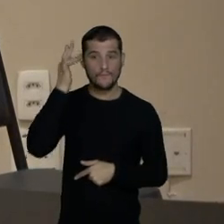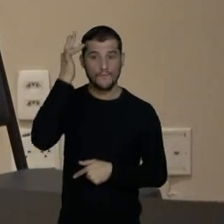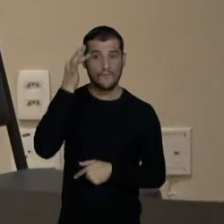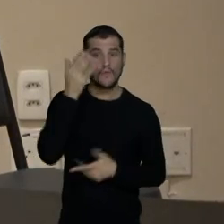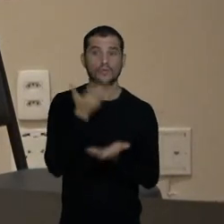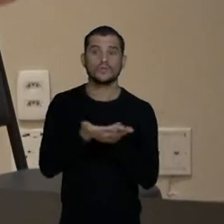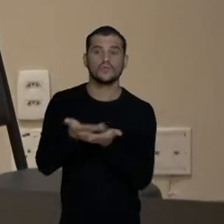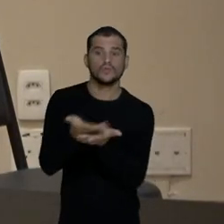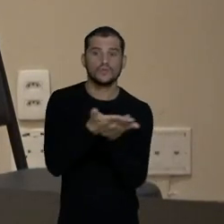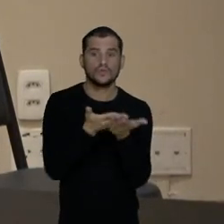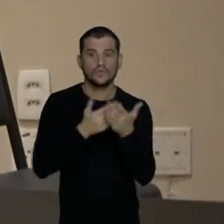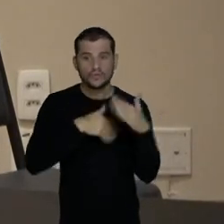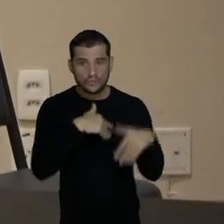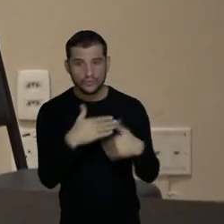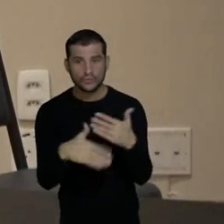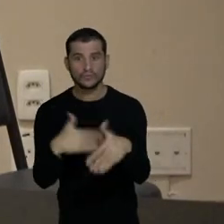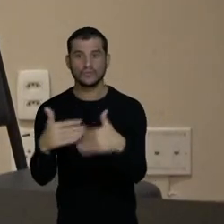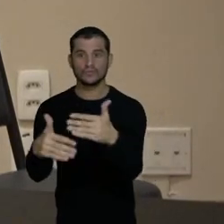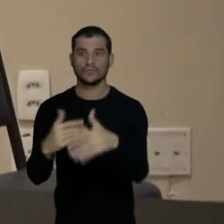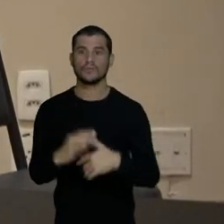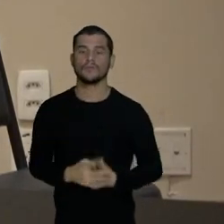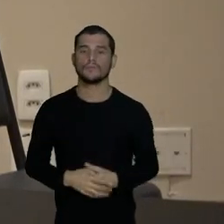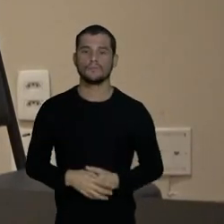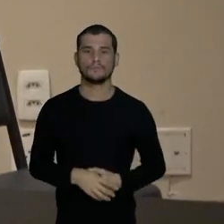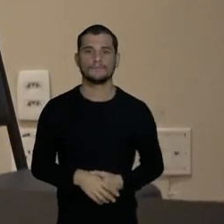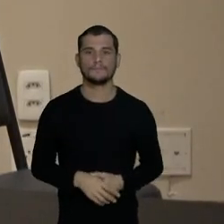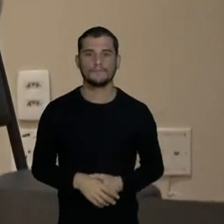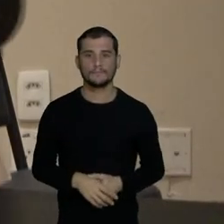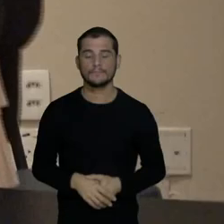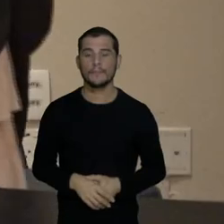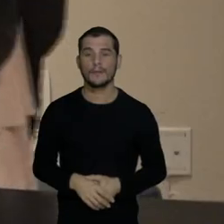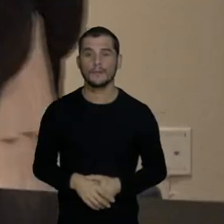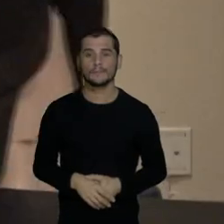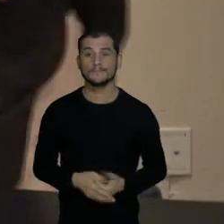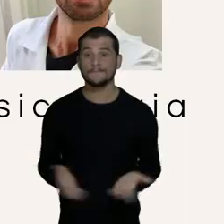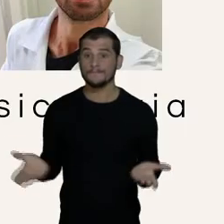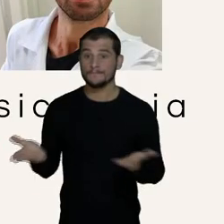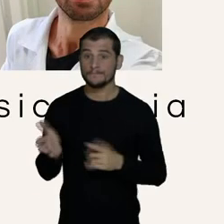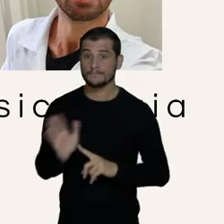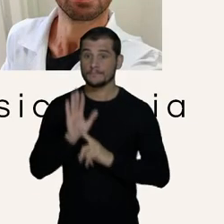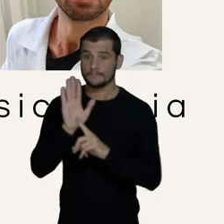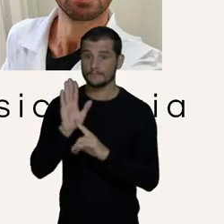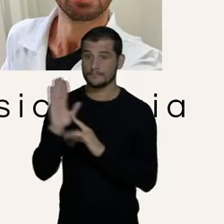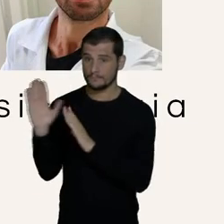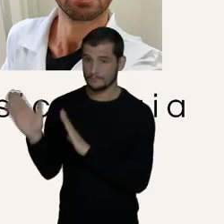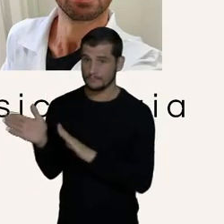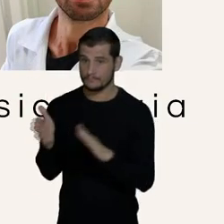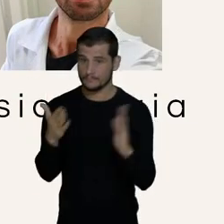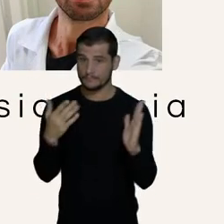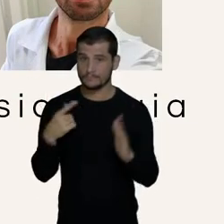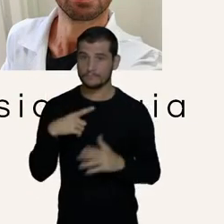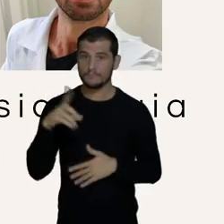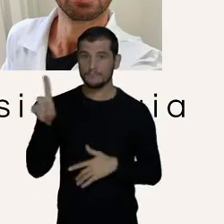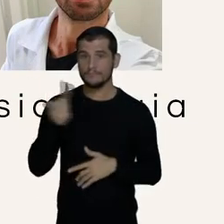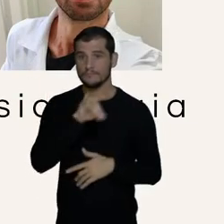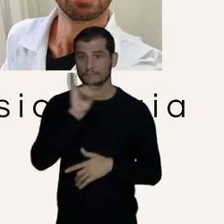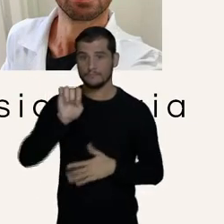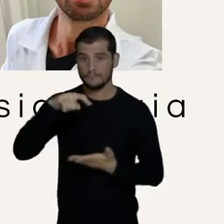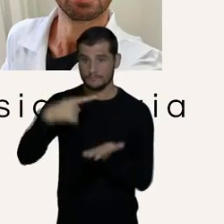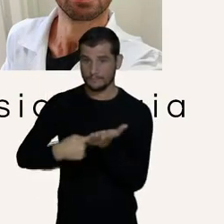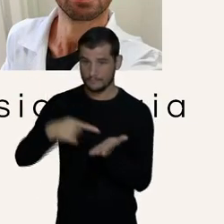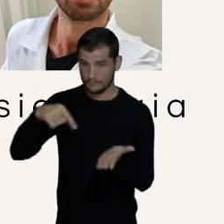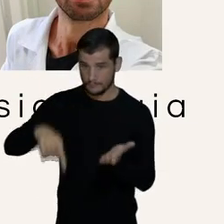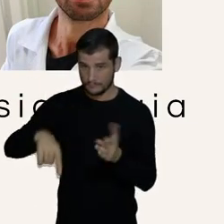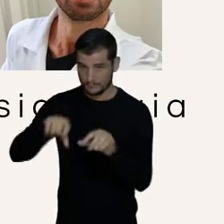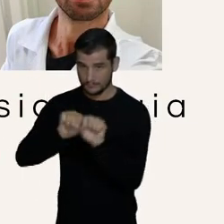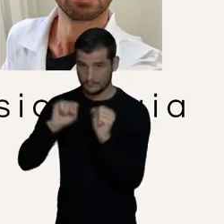como vocês vão ver no decorrer da apresentação quando mudou a data ela estava em férias daí eu e o Dr